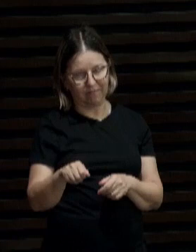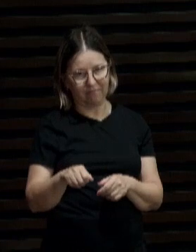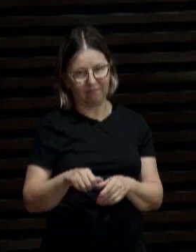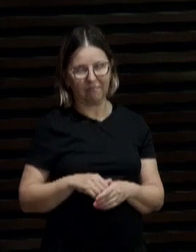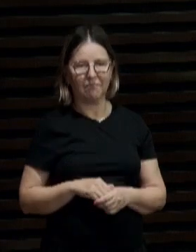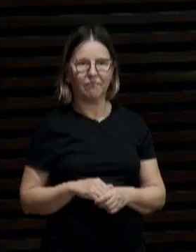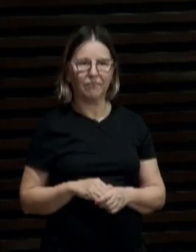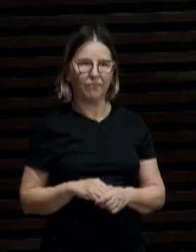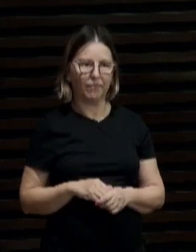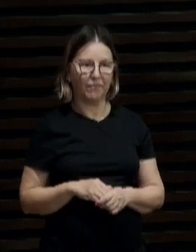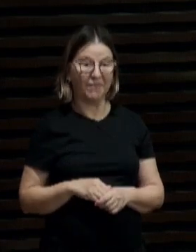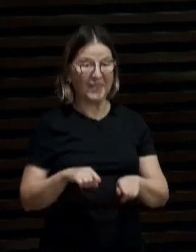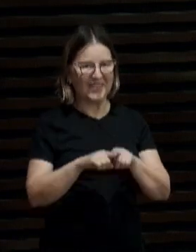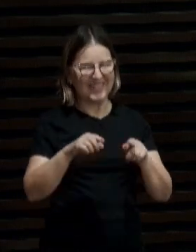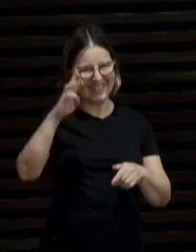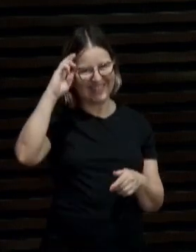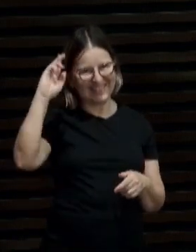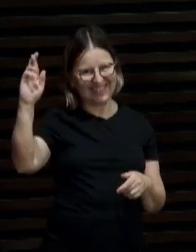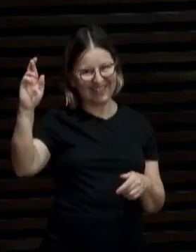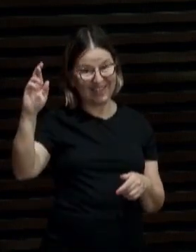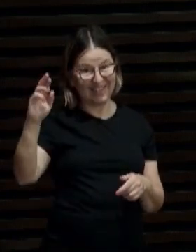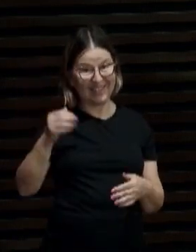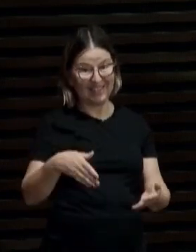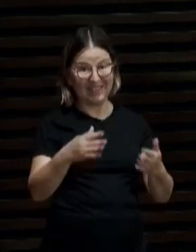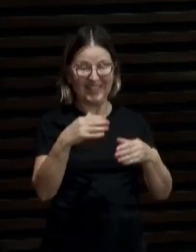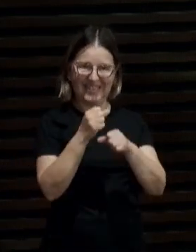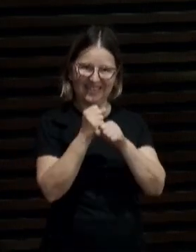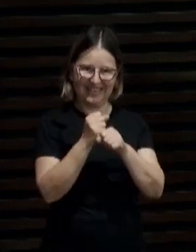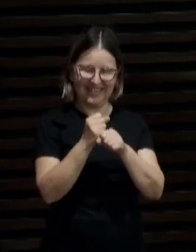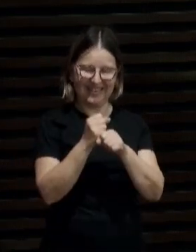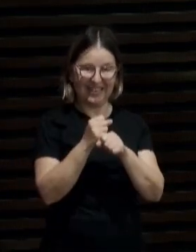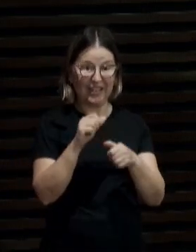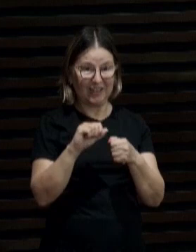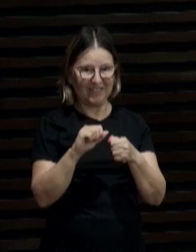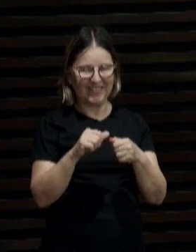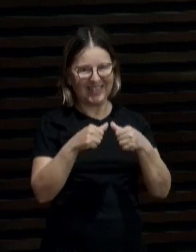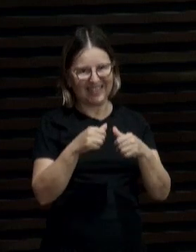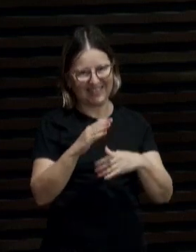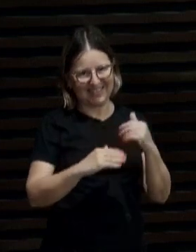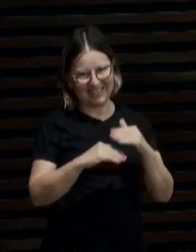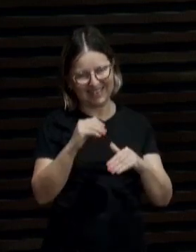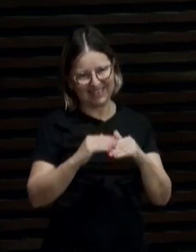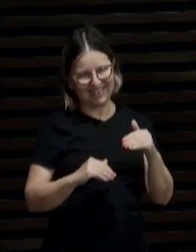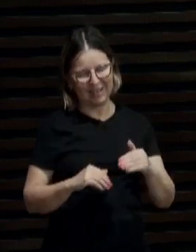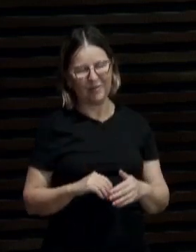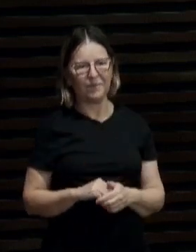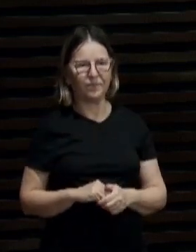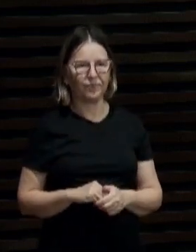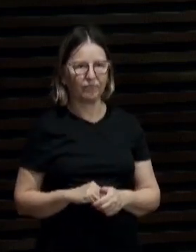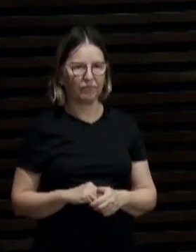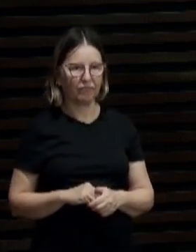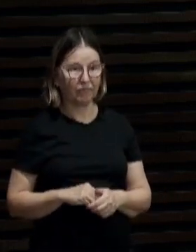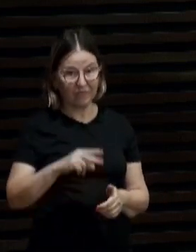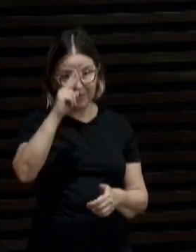pontas demais. Mas o Senhor, ele nos assegurou que ele faria esta obra, né? Então vocês lembrem-se